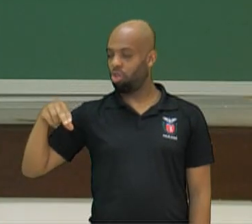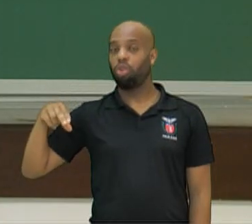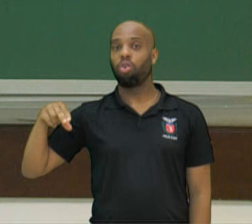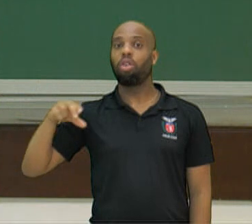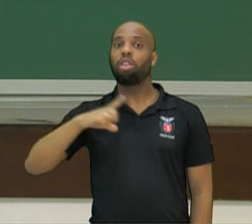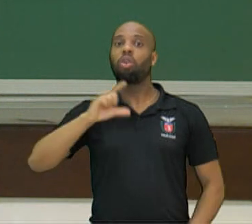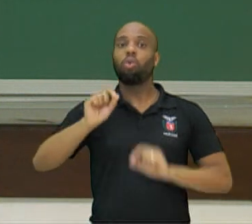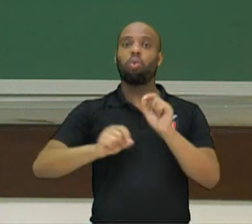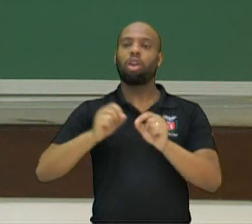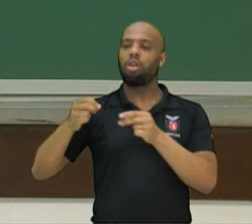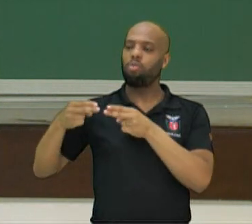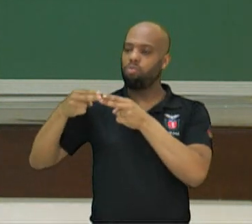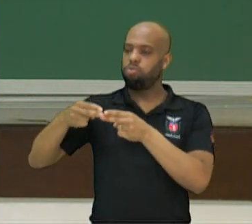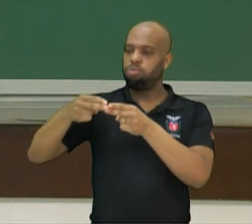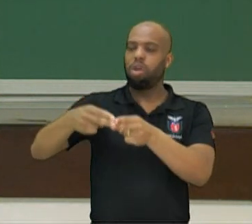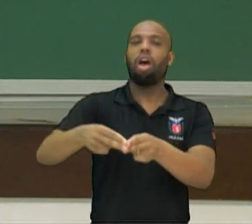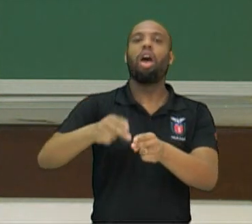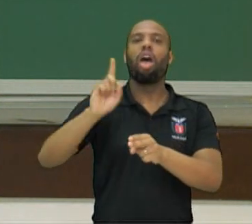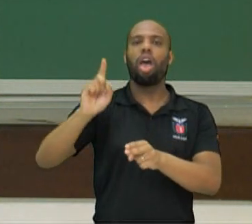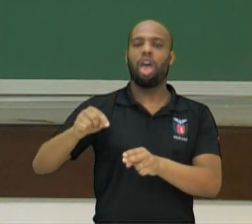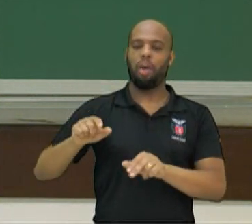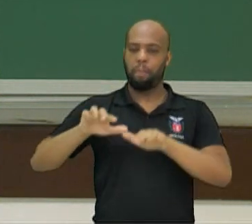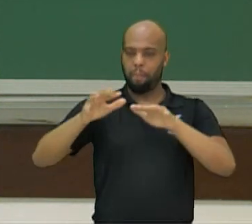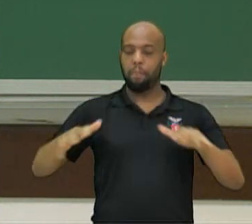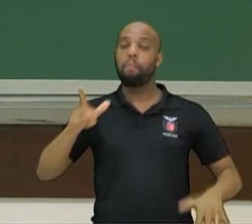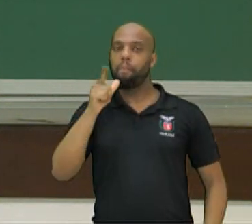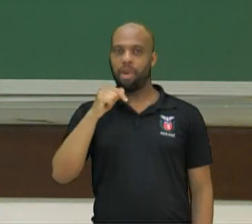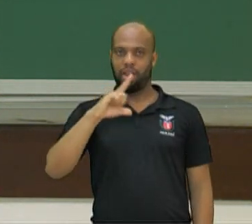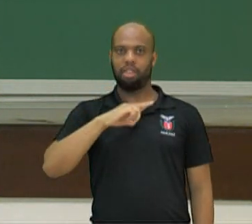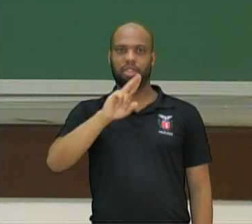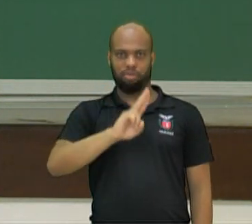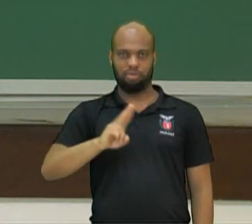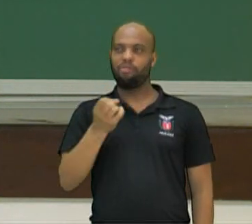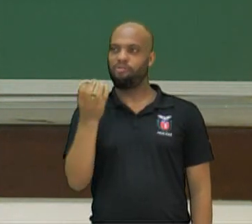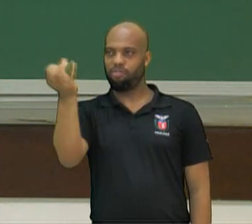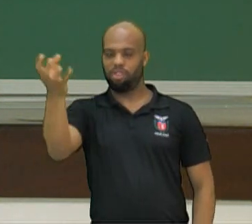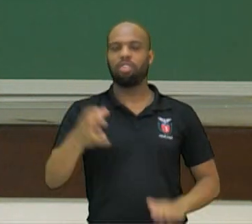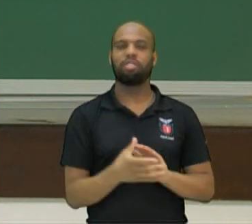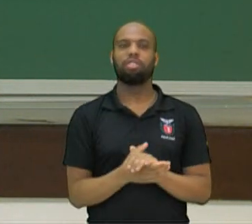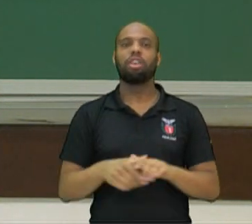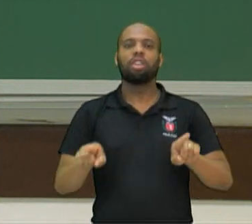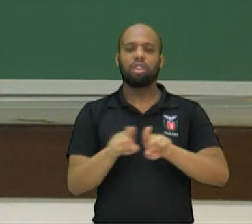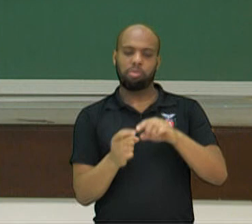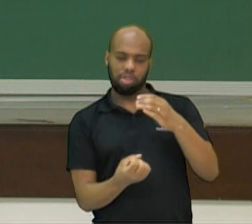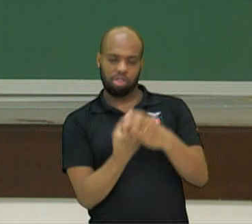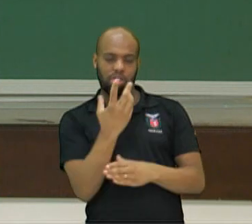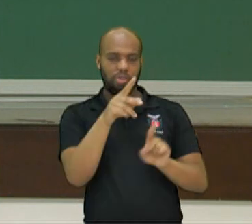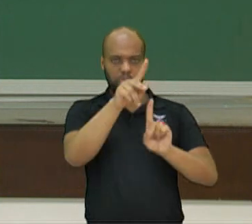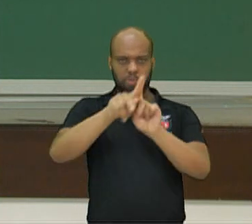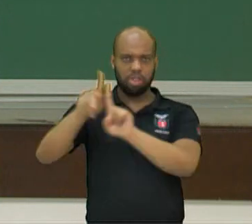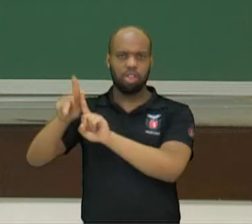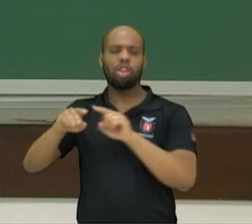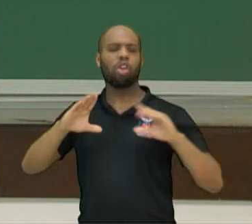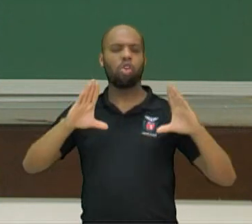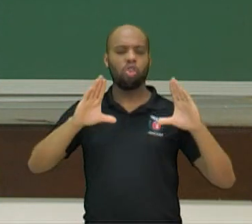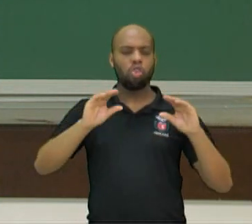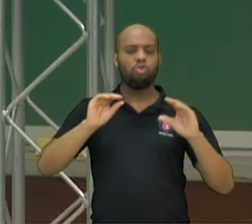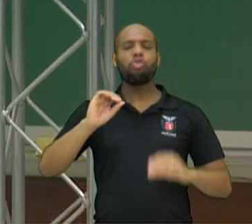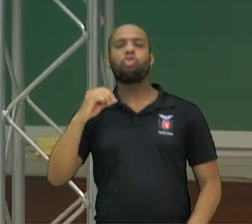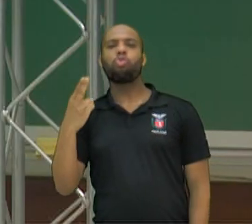Pelo mar. Vamos lá? A situação de origem do personagem é confortável